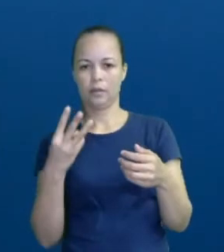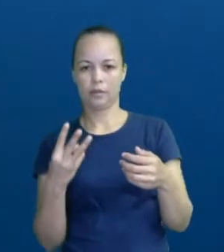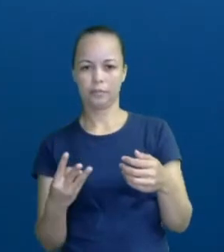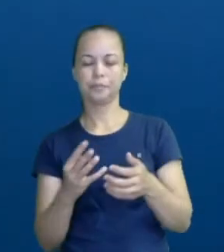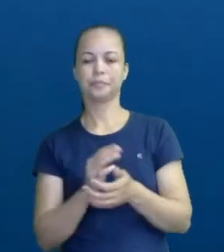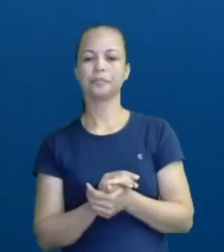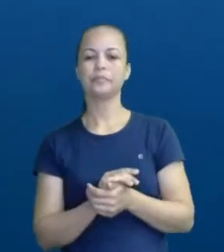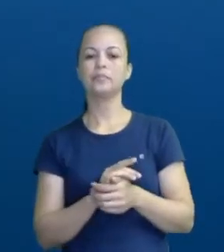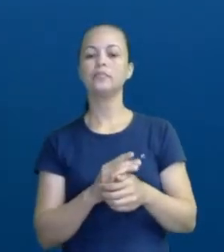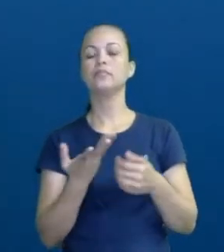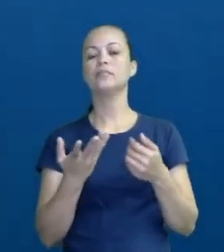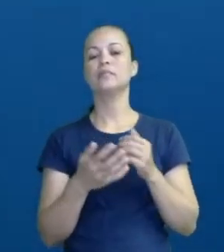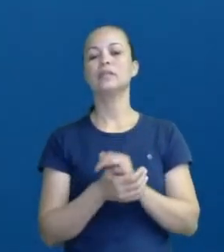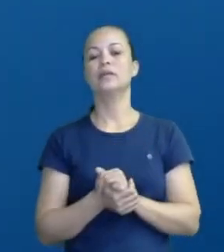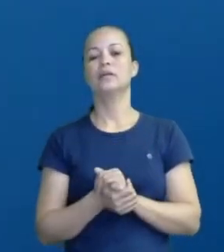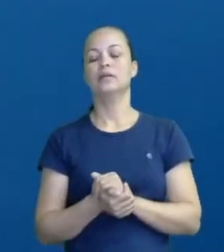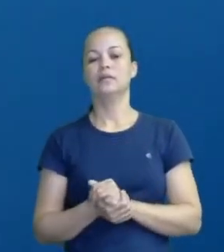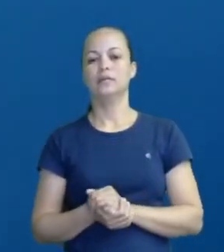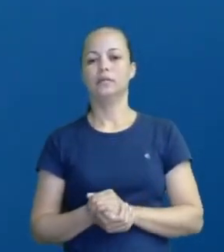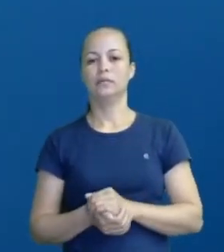são os múltiplos de 3.